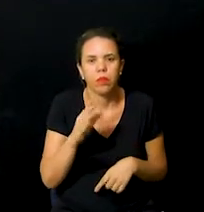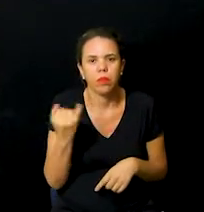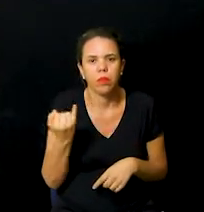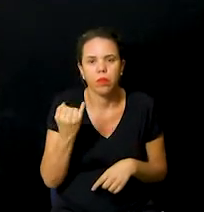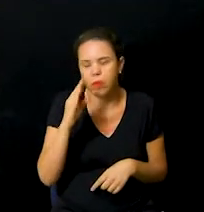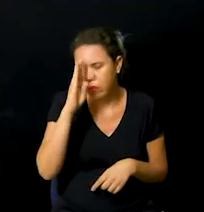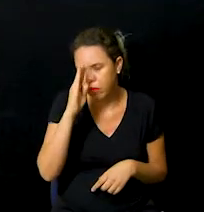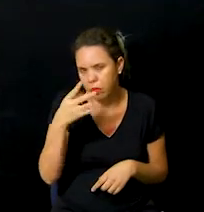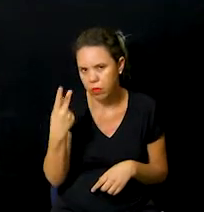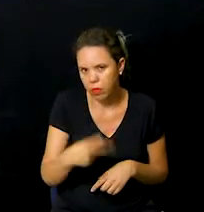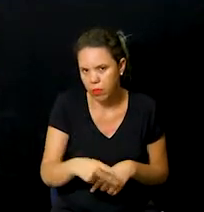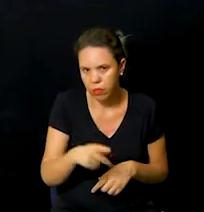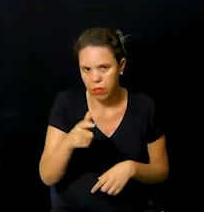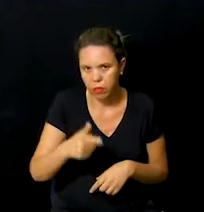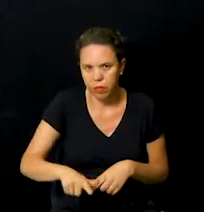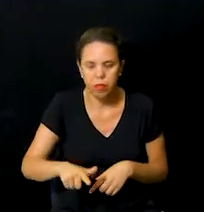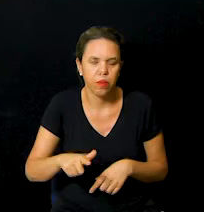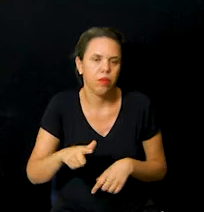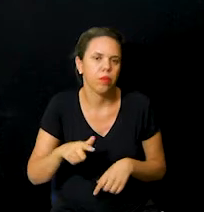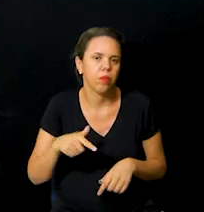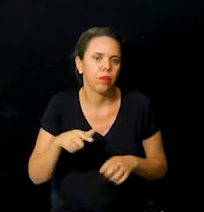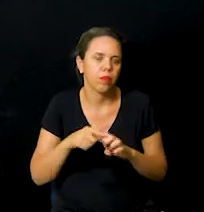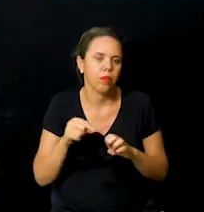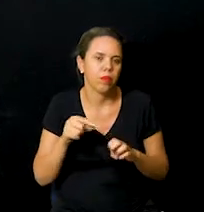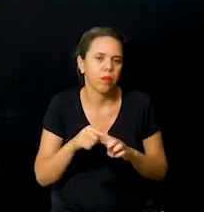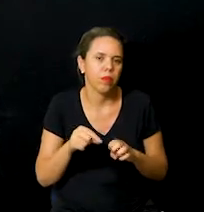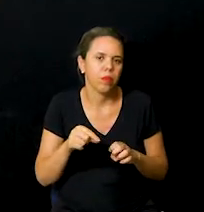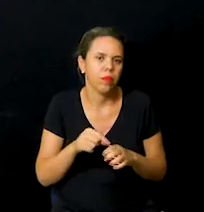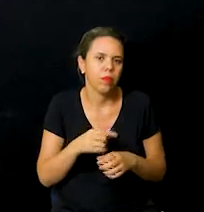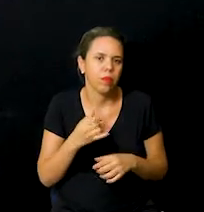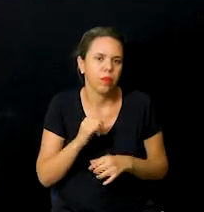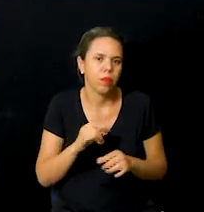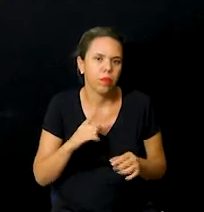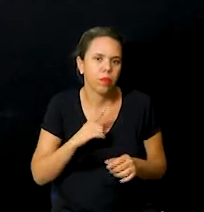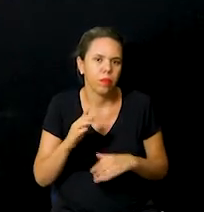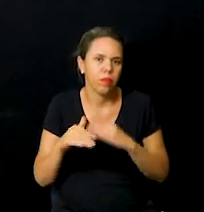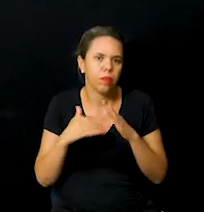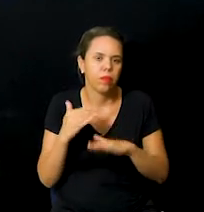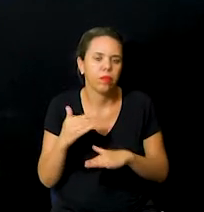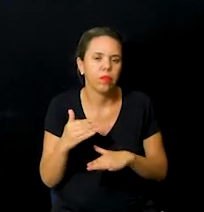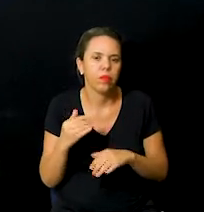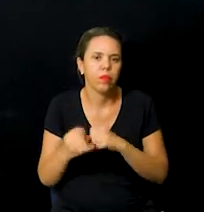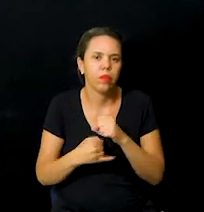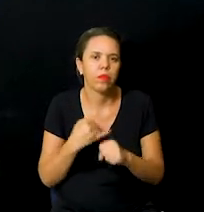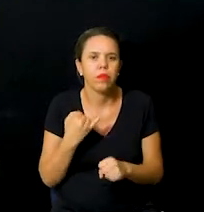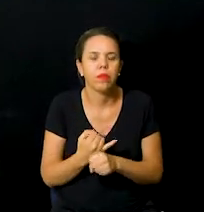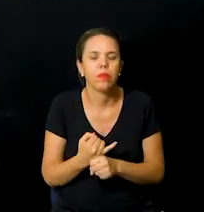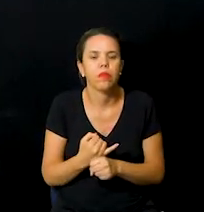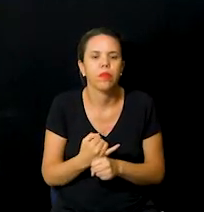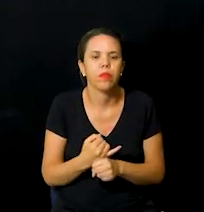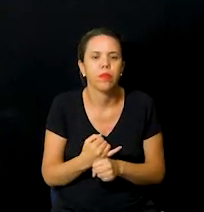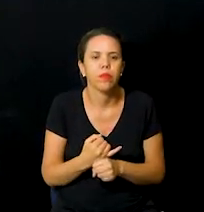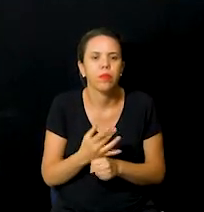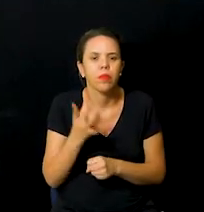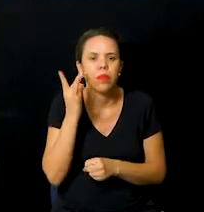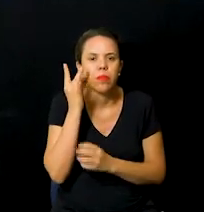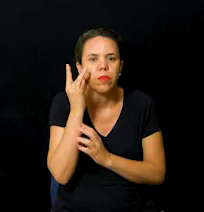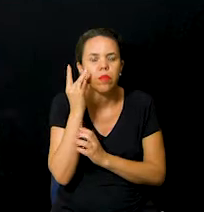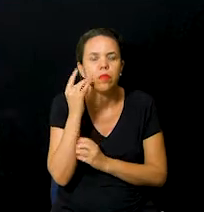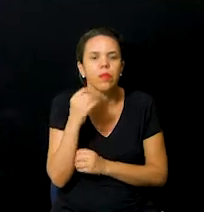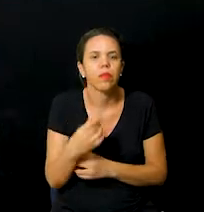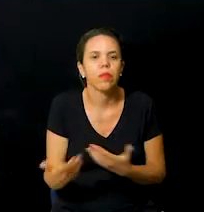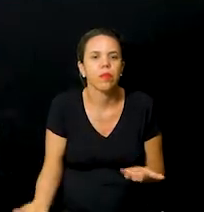ferramentas principais para quem está no mercado do empreendedorismo, seja em modalidade online ou em modalidade